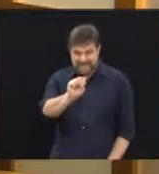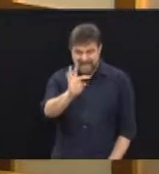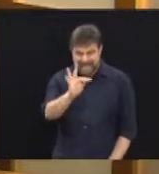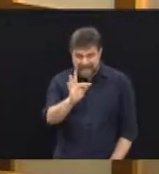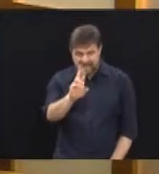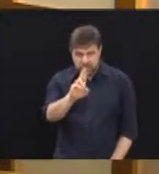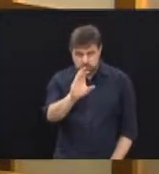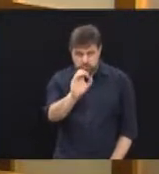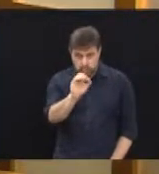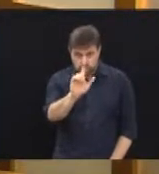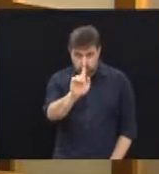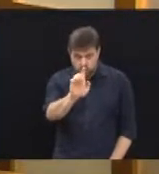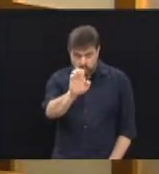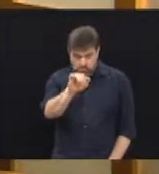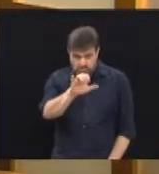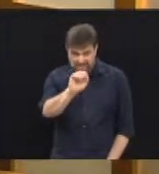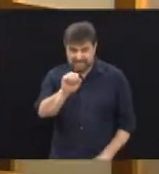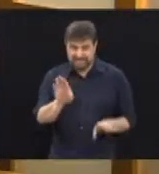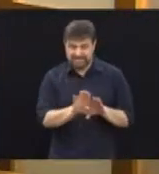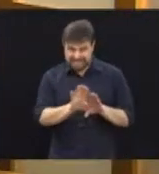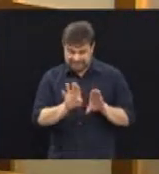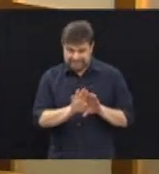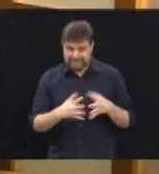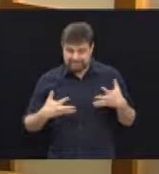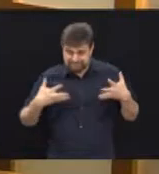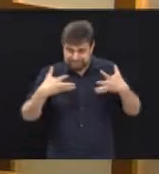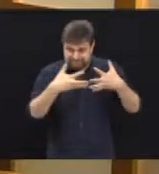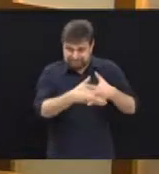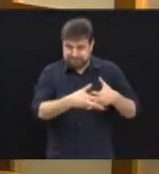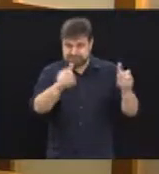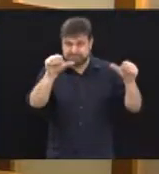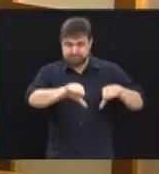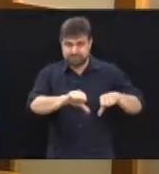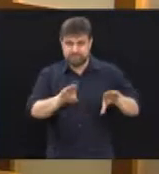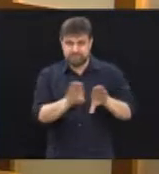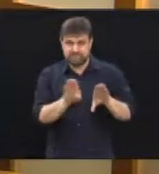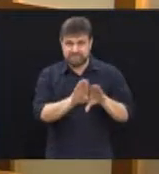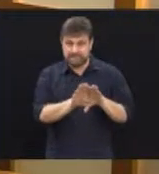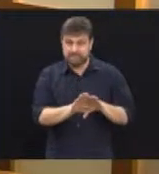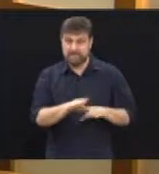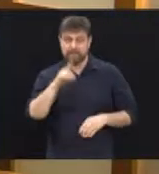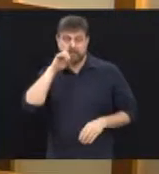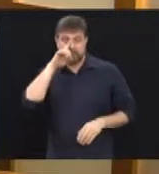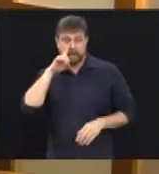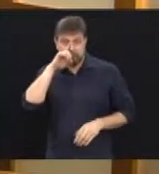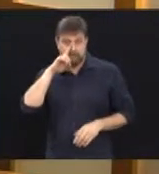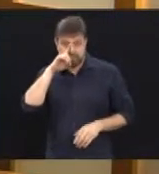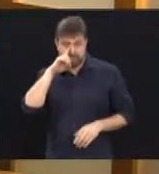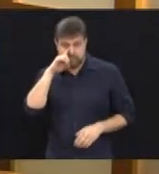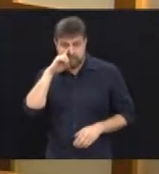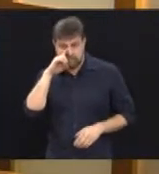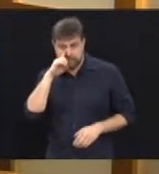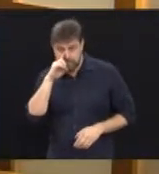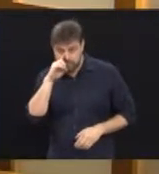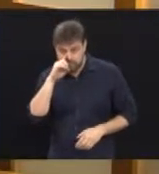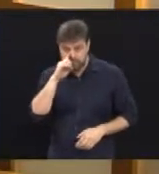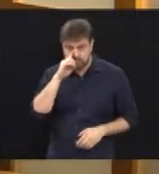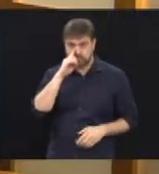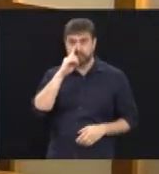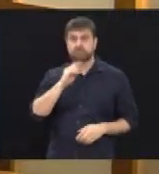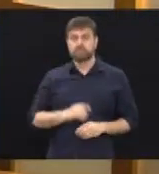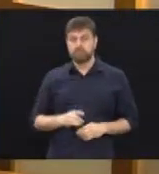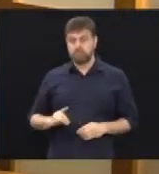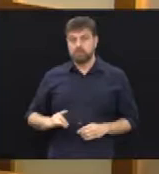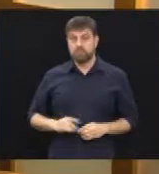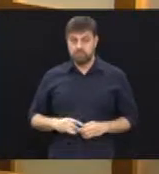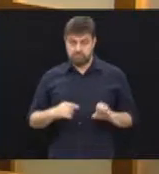efeitos colaterais indesejáveis, principalmente em relação aos riscos inerentes ao hormônio chamado